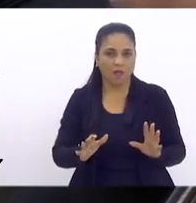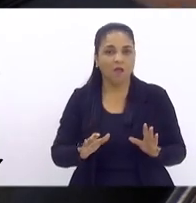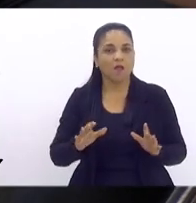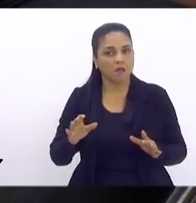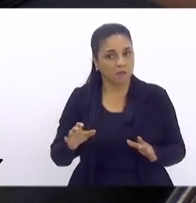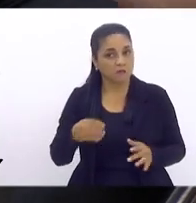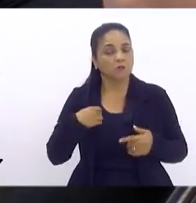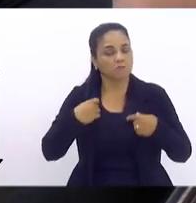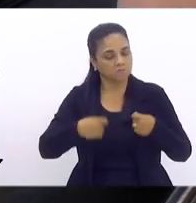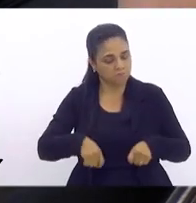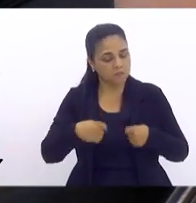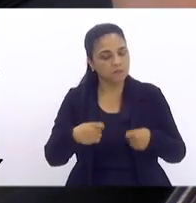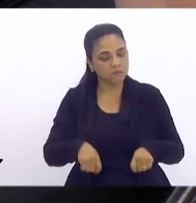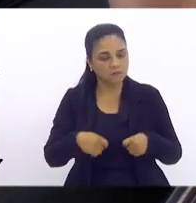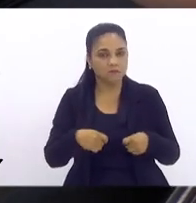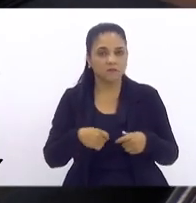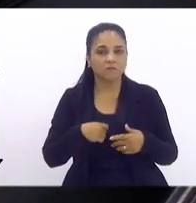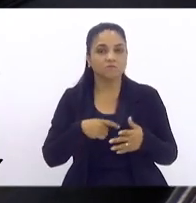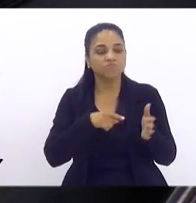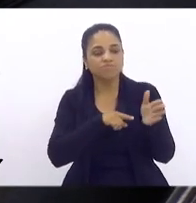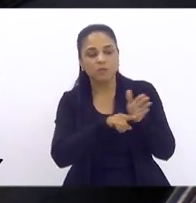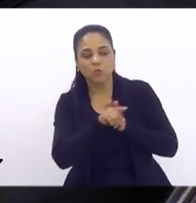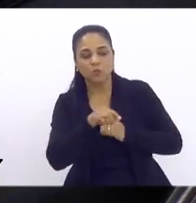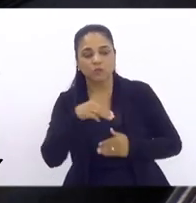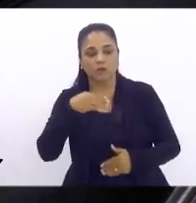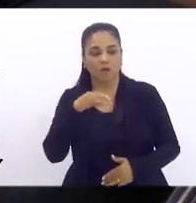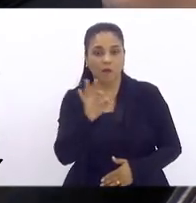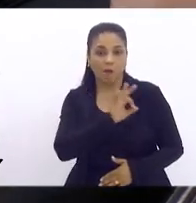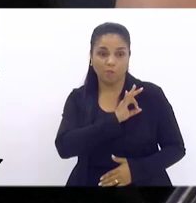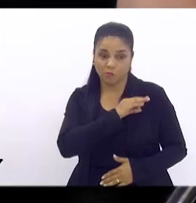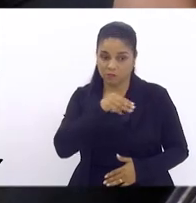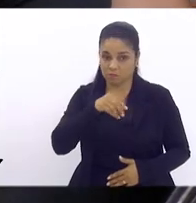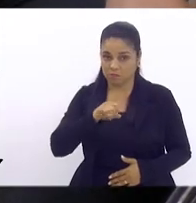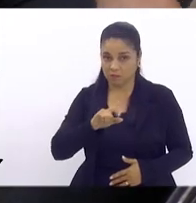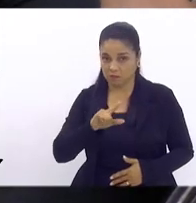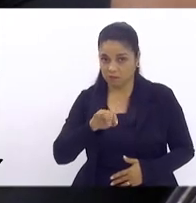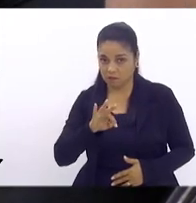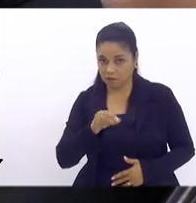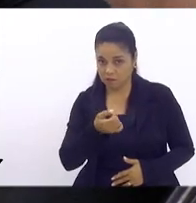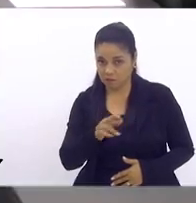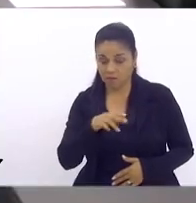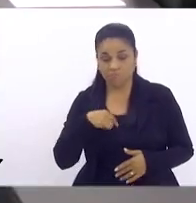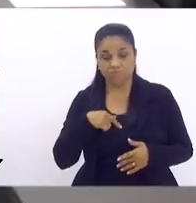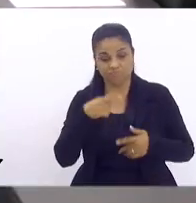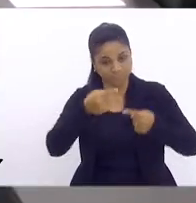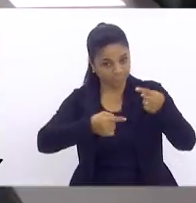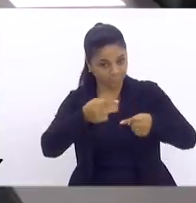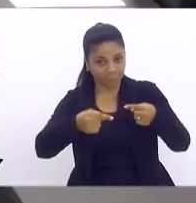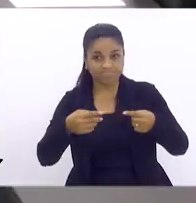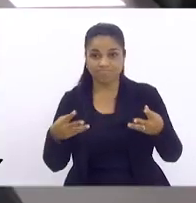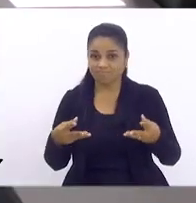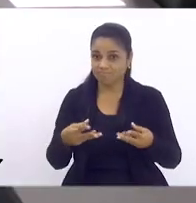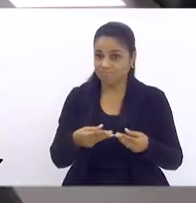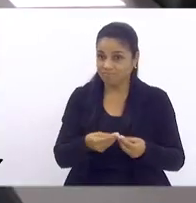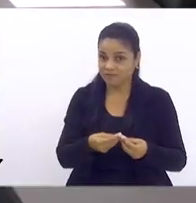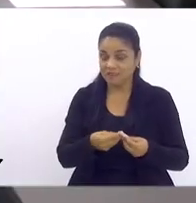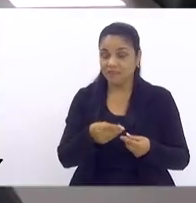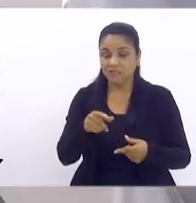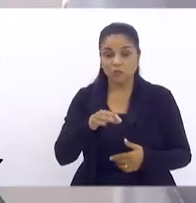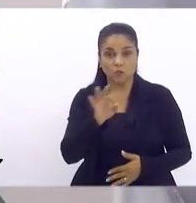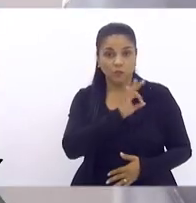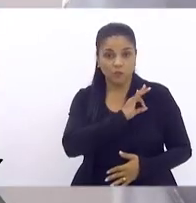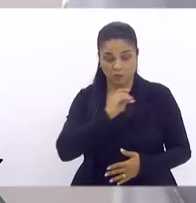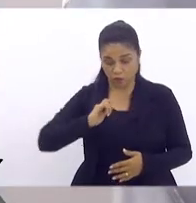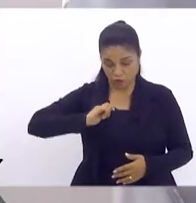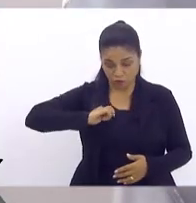para fazer uma observação essa discussão não é bem sensível Porque se o policial Desliga a